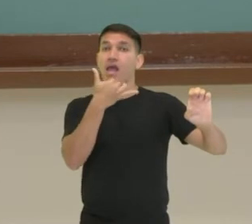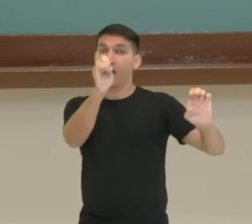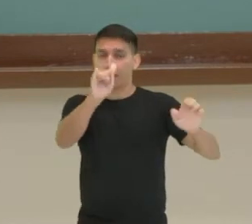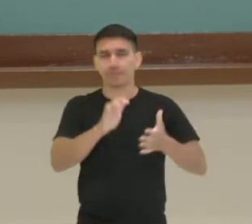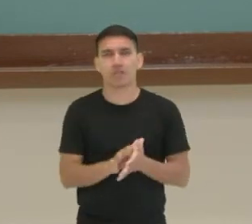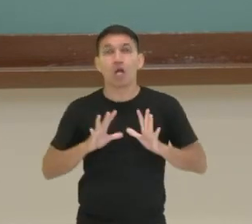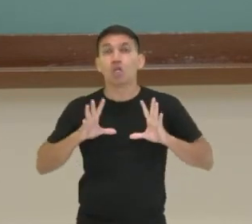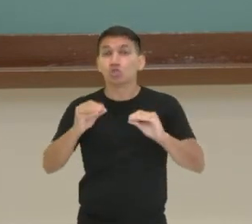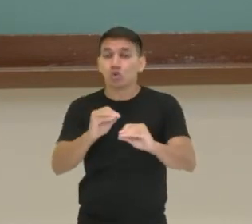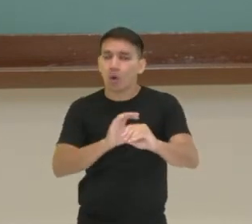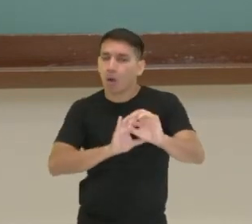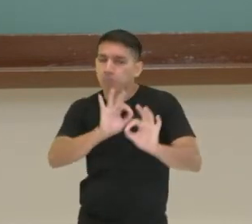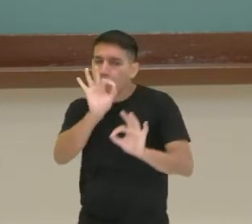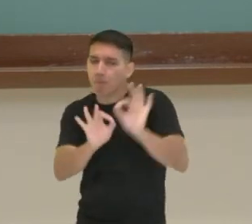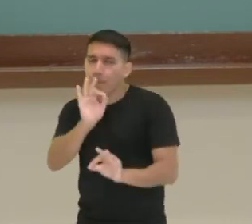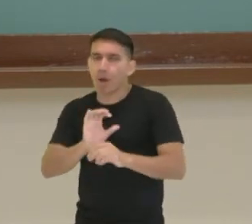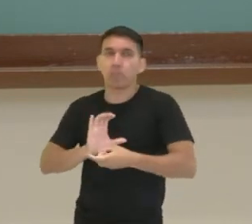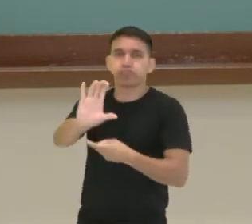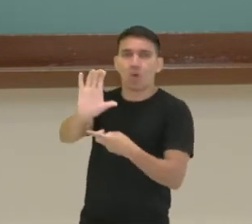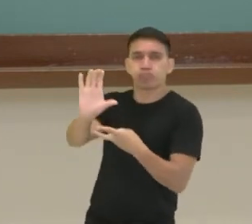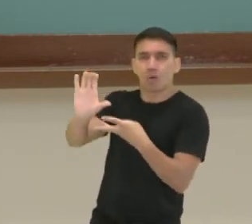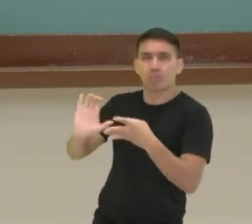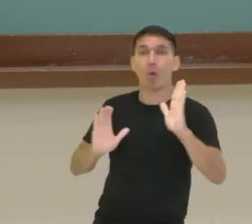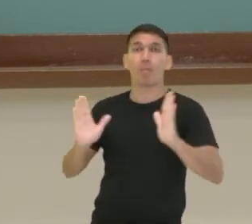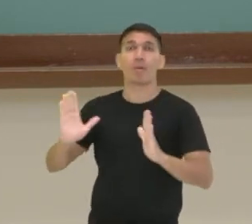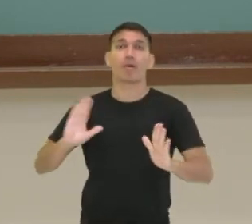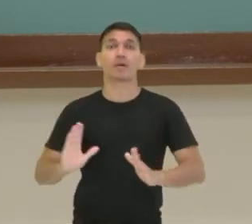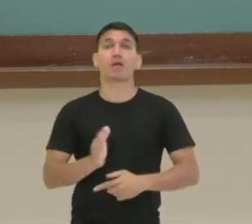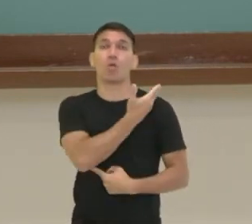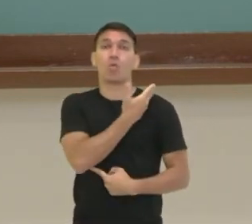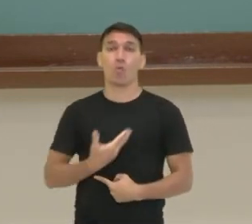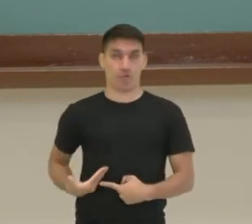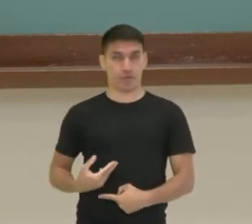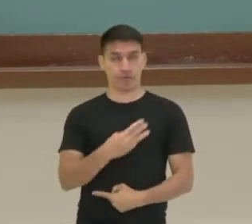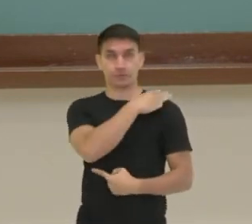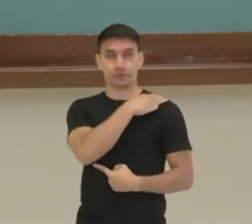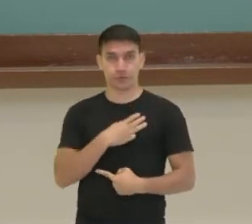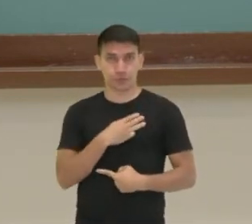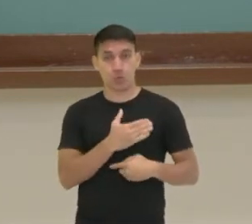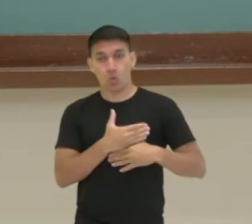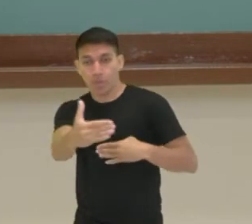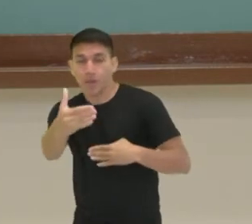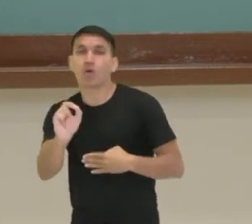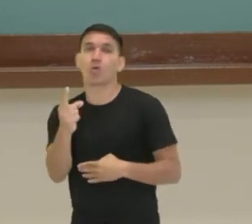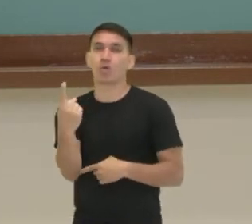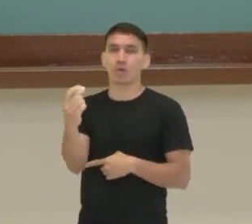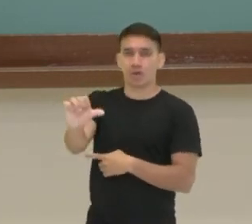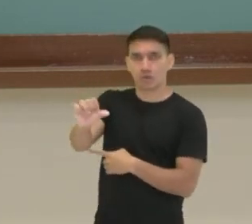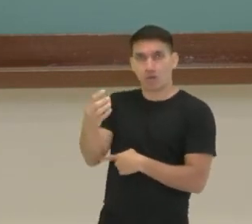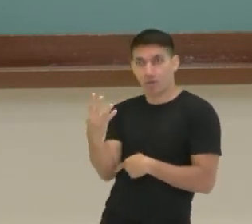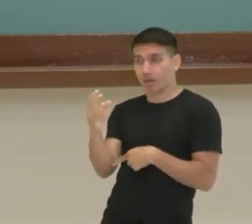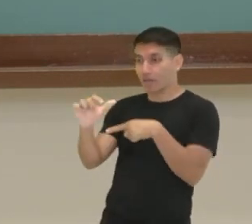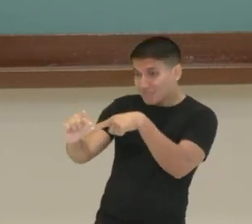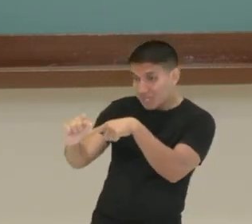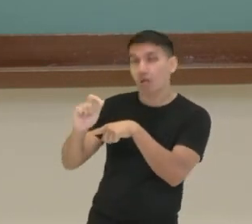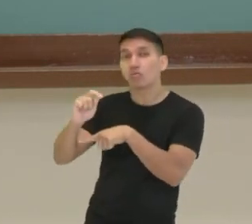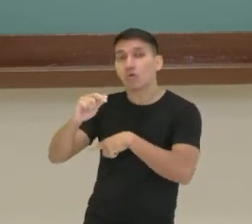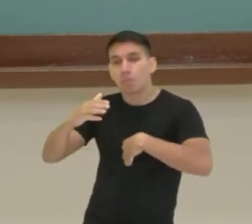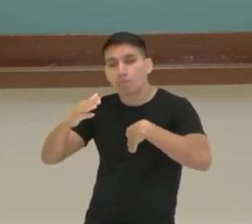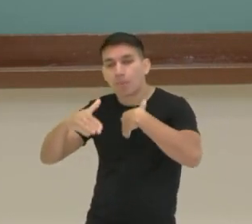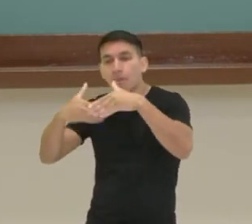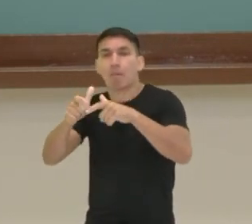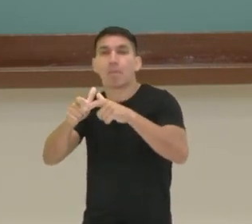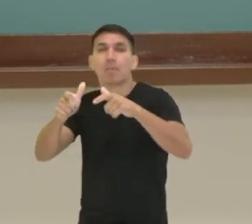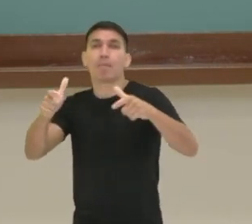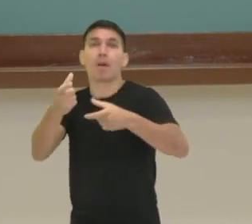os investimentos do governo durante o governo Dutra. E a partir de 1947, o crescimento econômico passou a ser